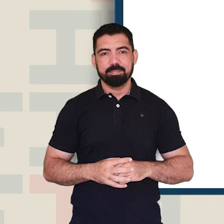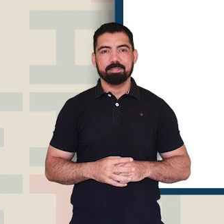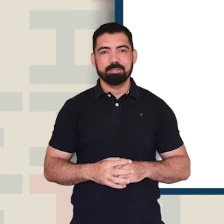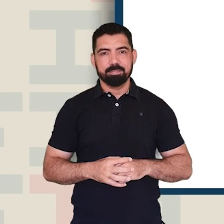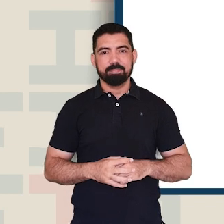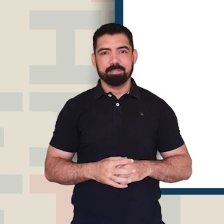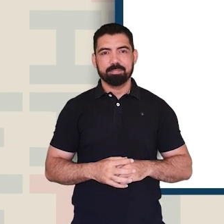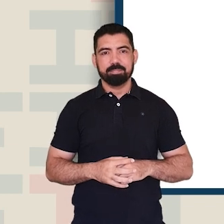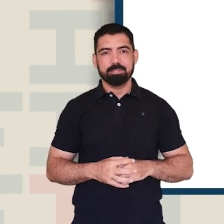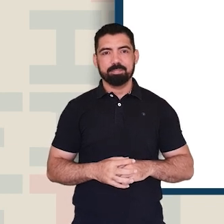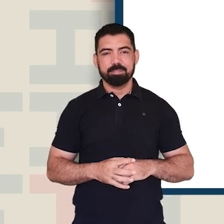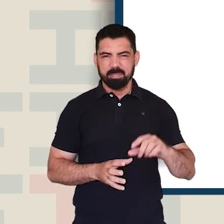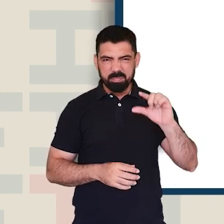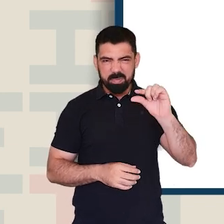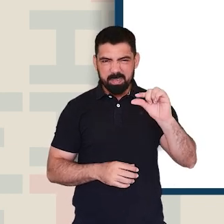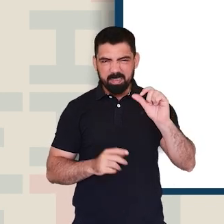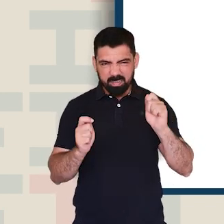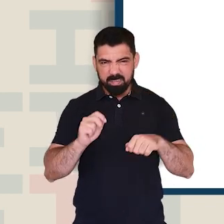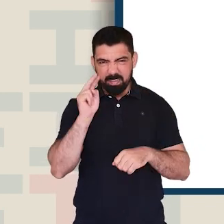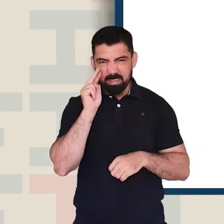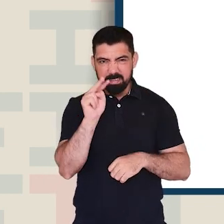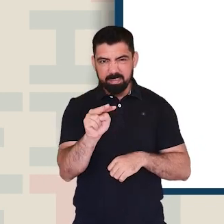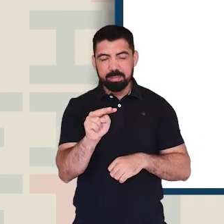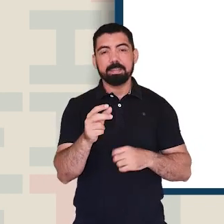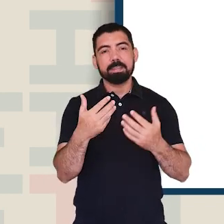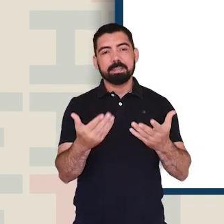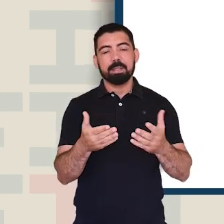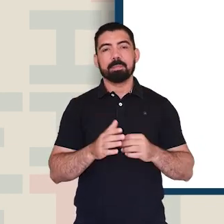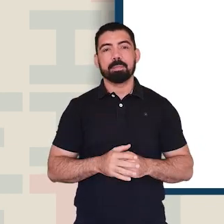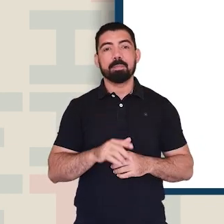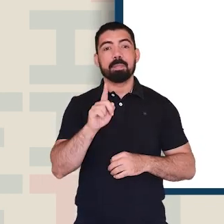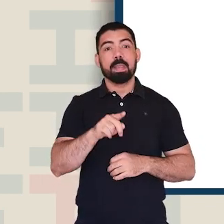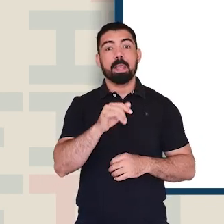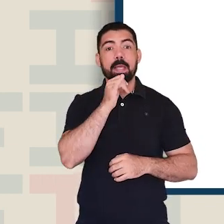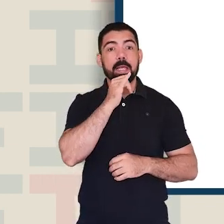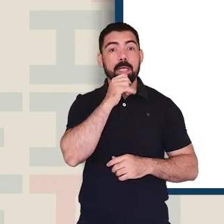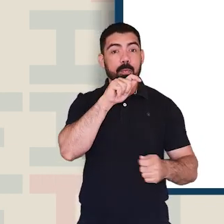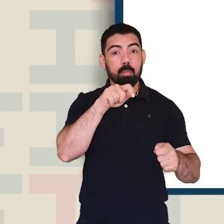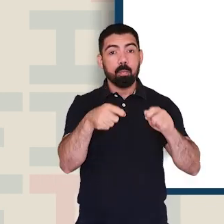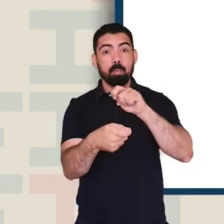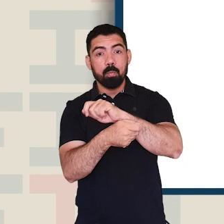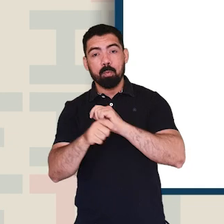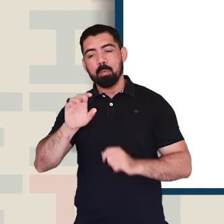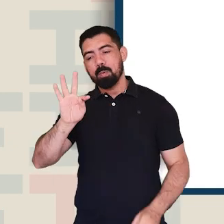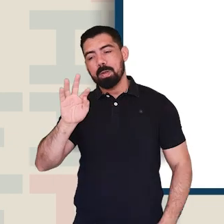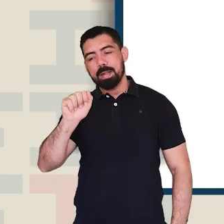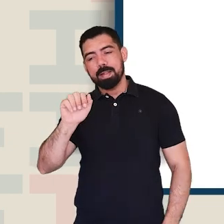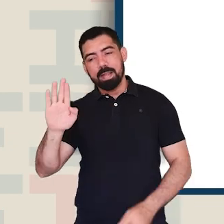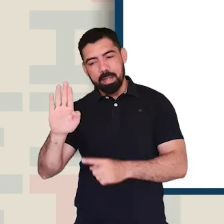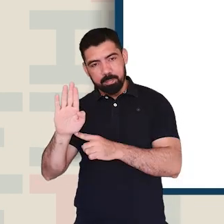Aí tá pequenininho, mas dá para ver já como é que seria na tablatura e na